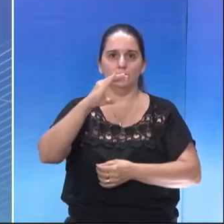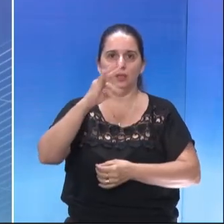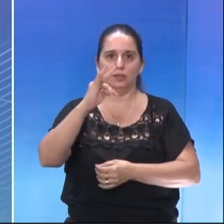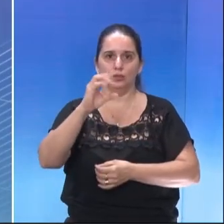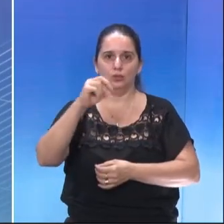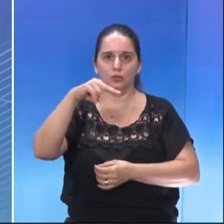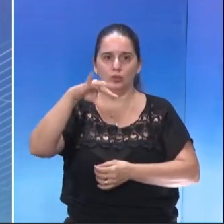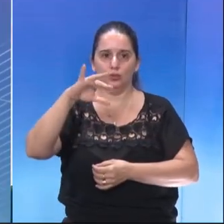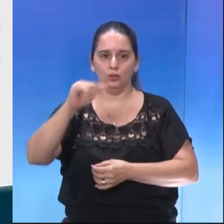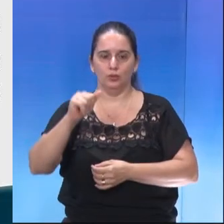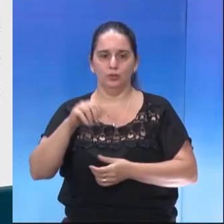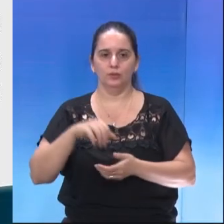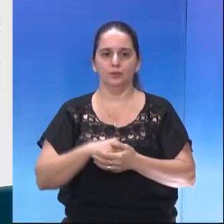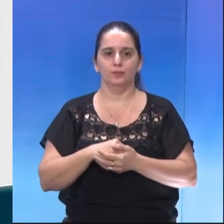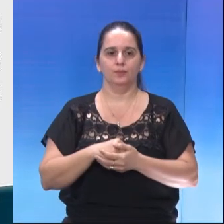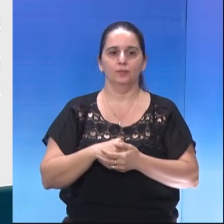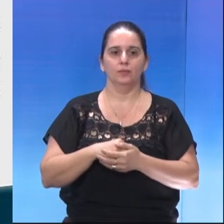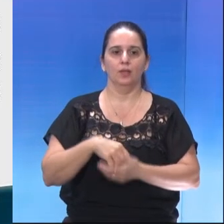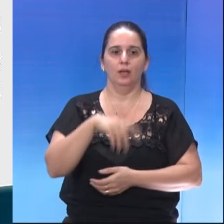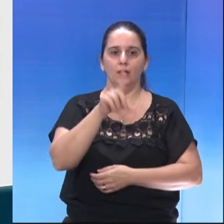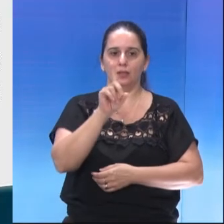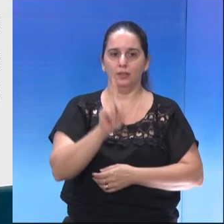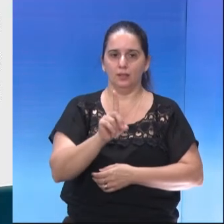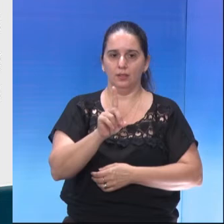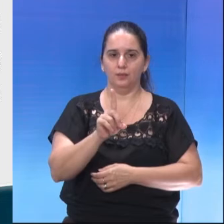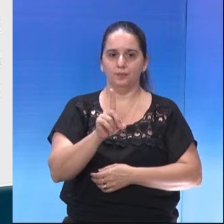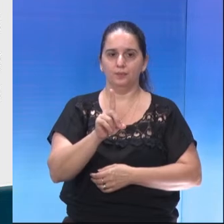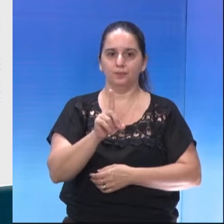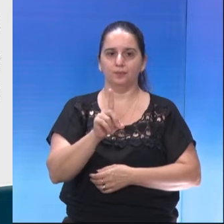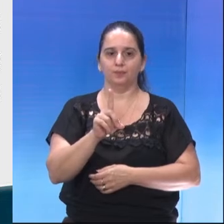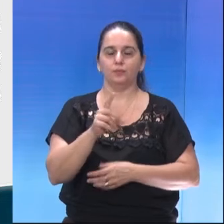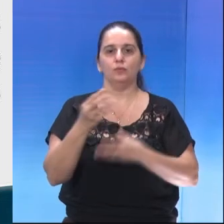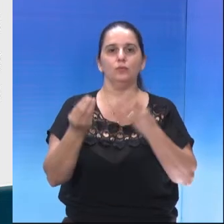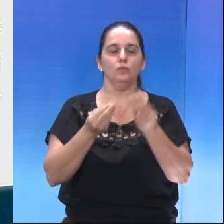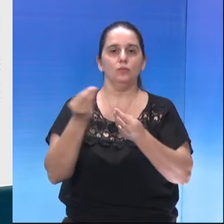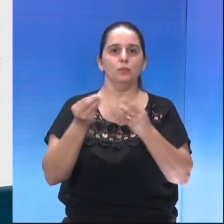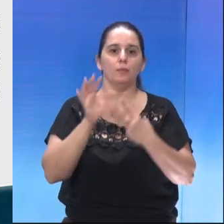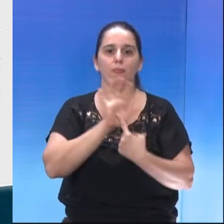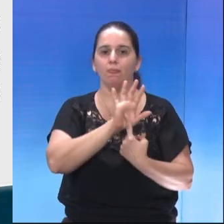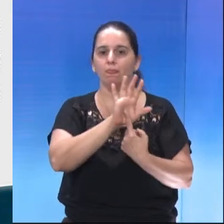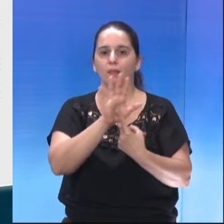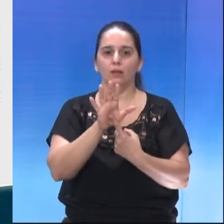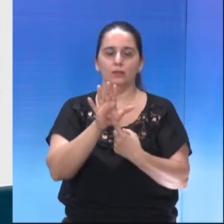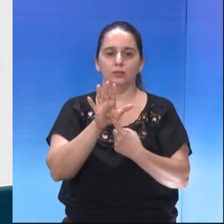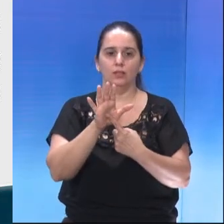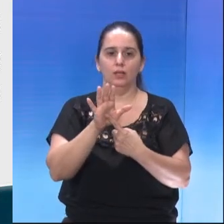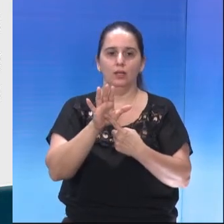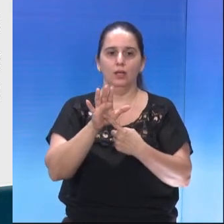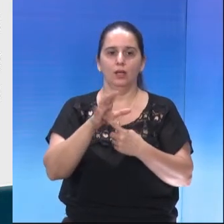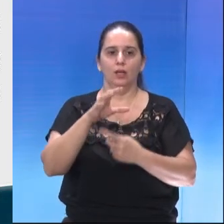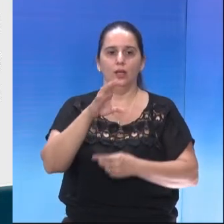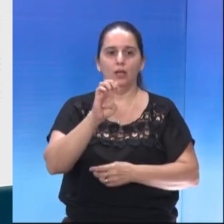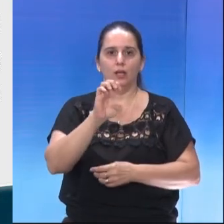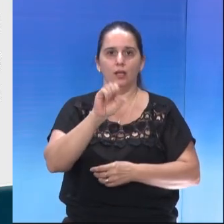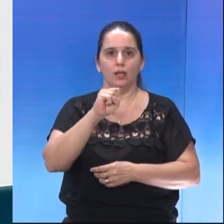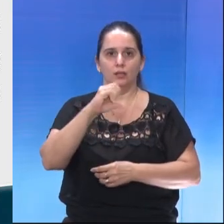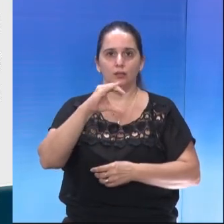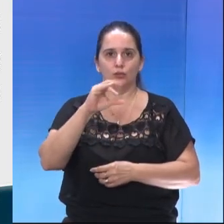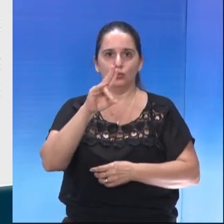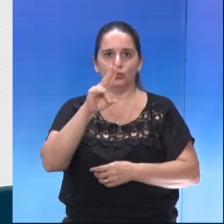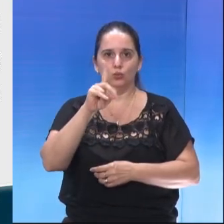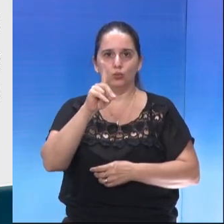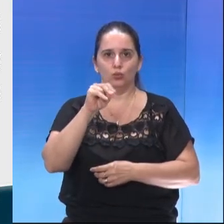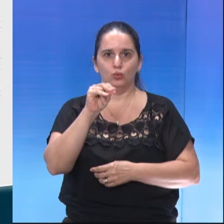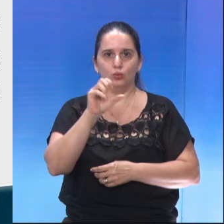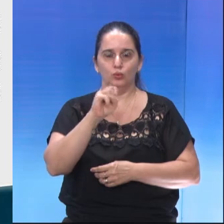geológica aí. A letra C, escudos cristalinos, é importante entender também quando a letra D, quando ela traz escudos cristalinos,